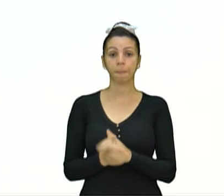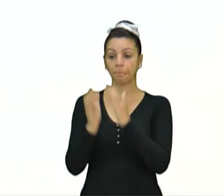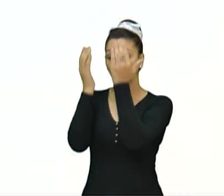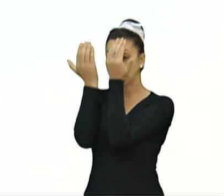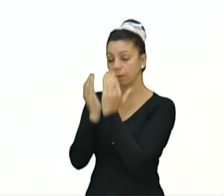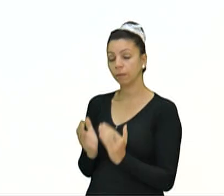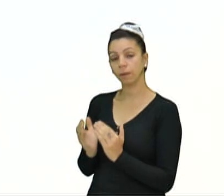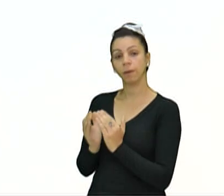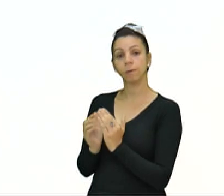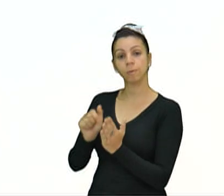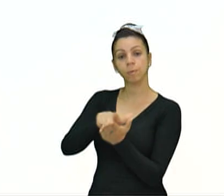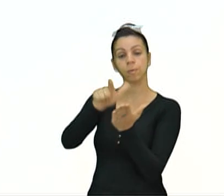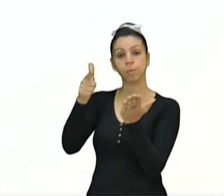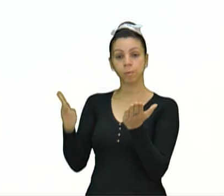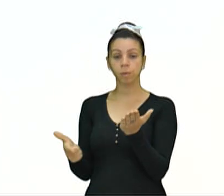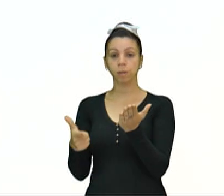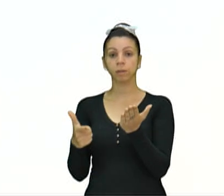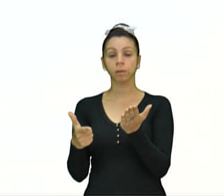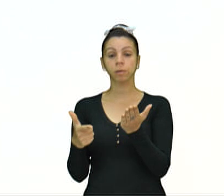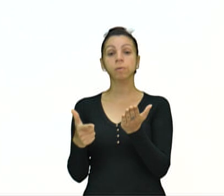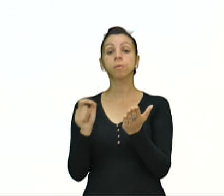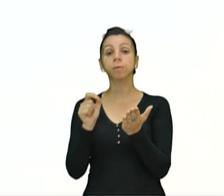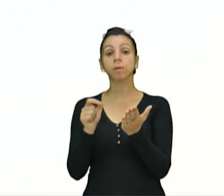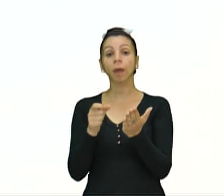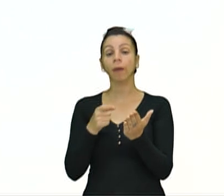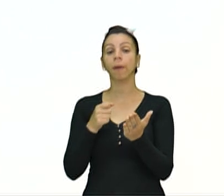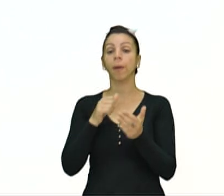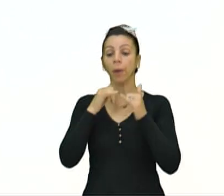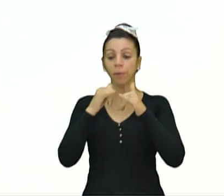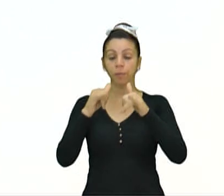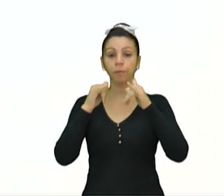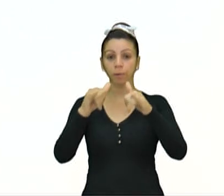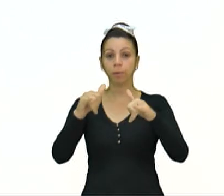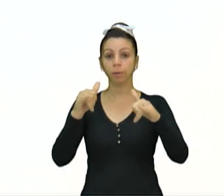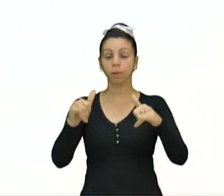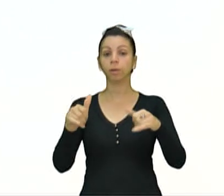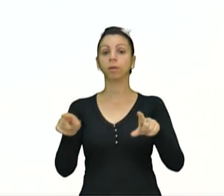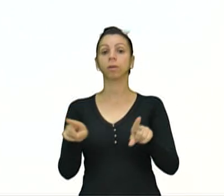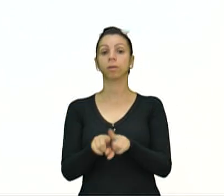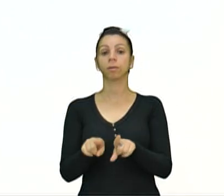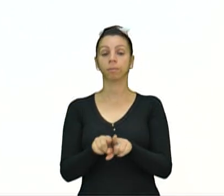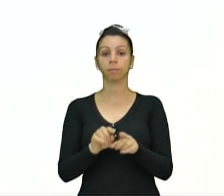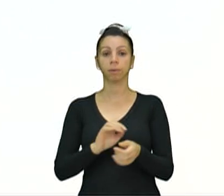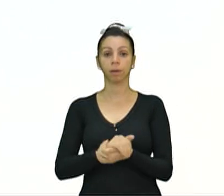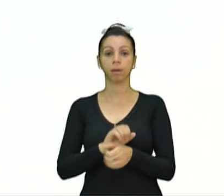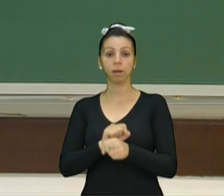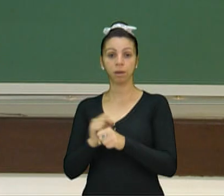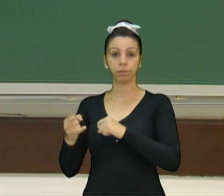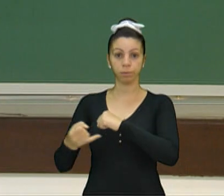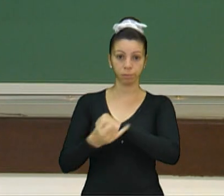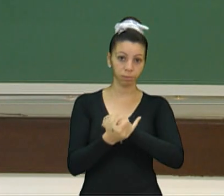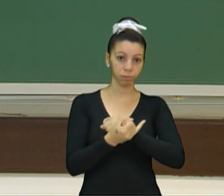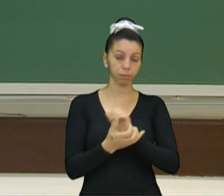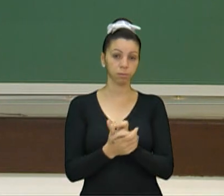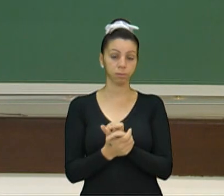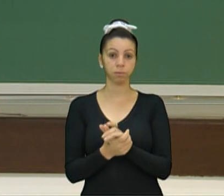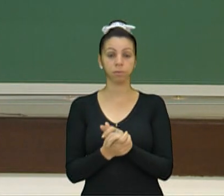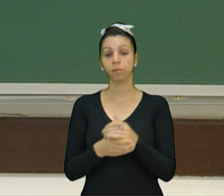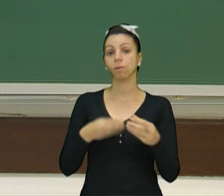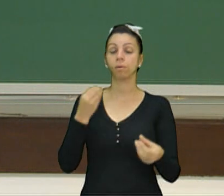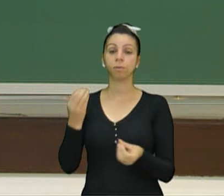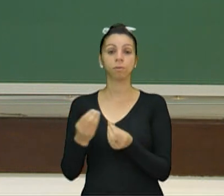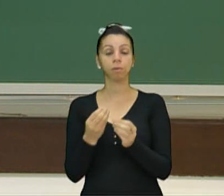jornalístico informativo e a gente falou um pouco sobre alguns adjetivos, né? Lembrando lá que a gente conversou sobre a posição de